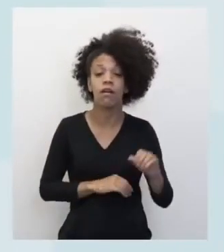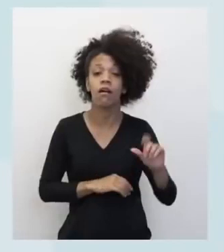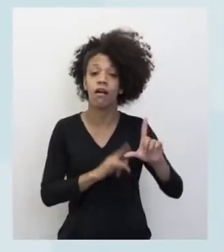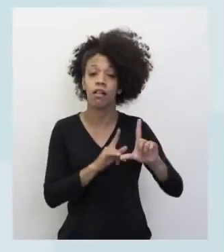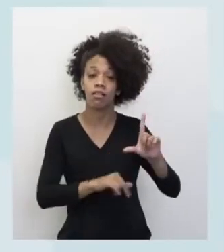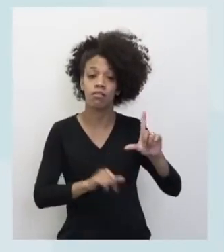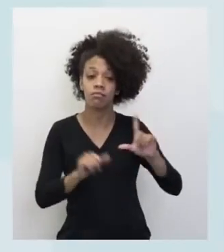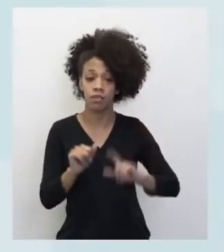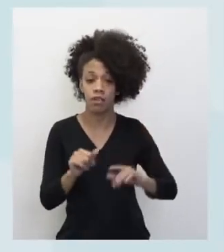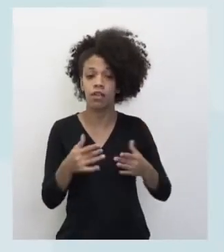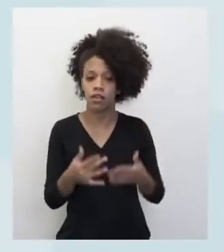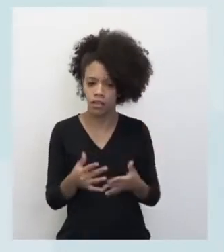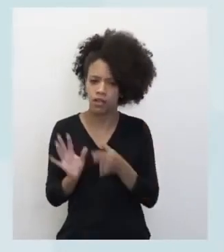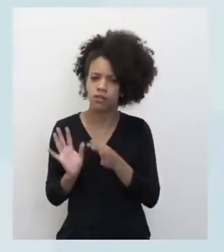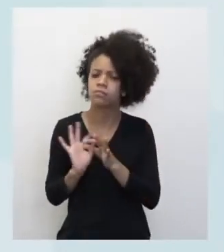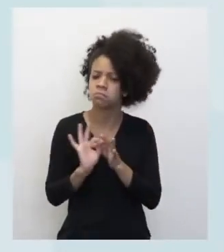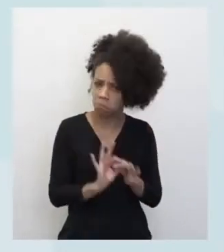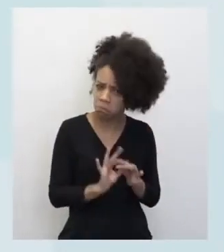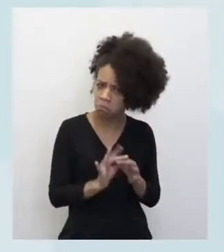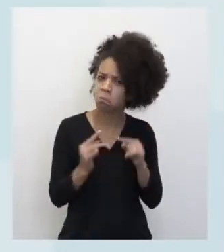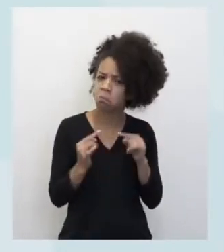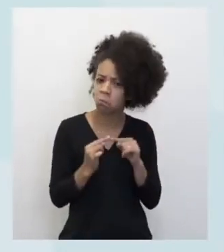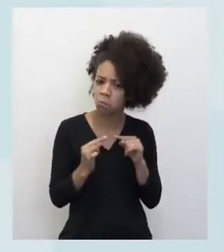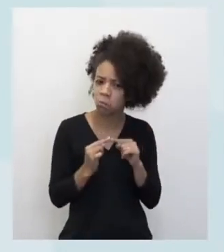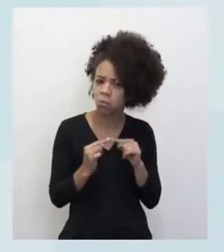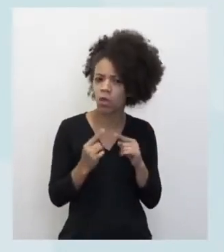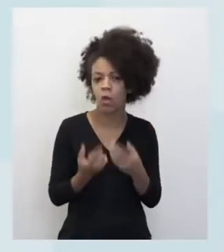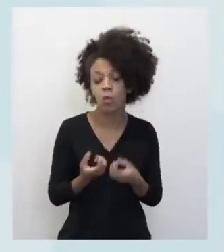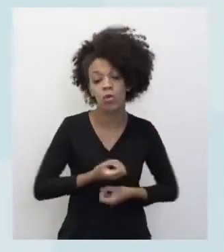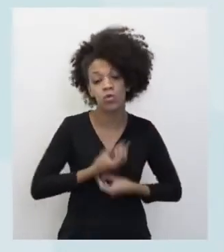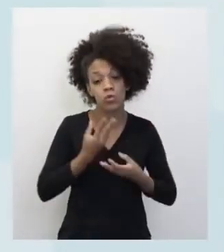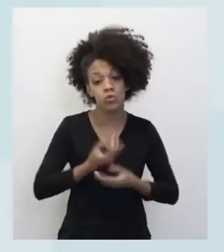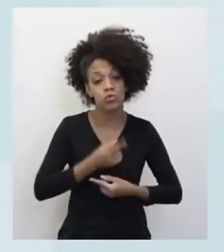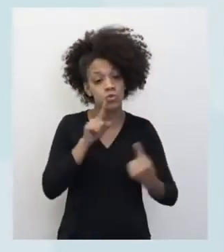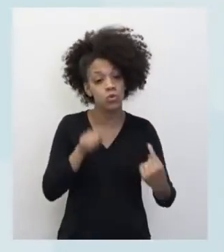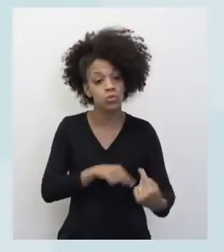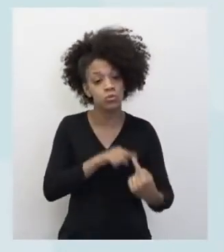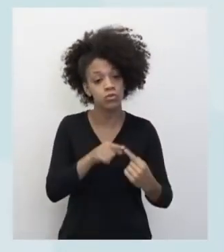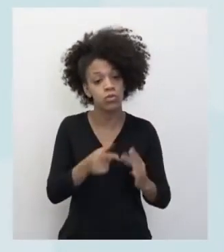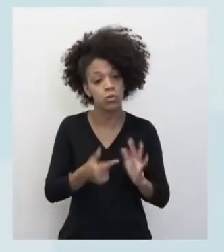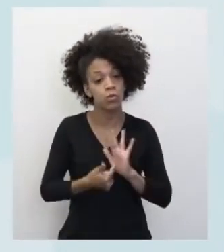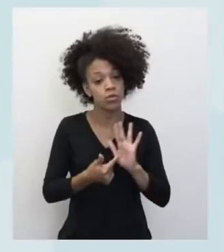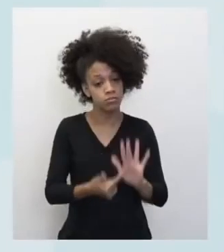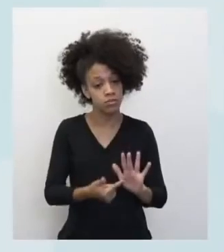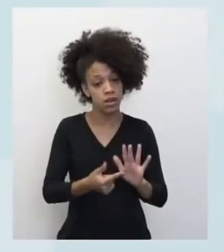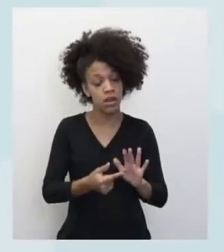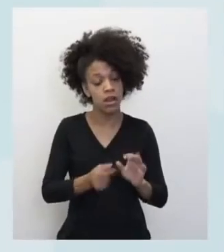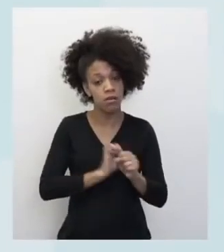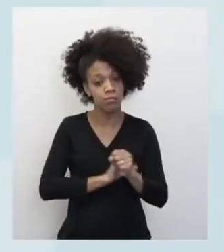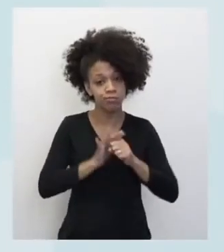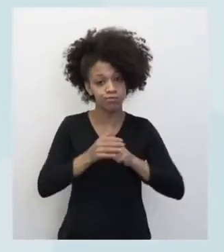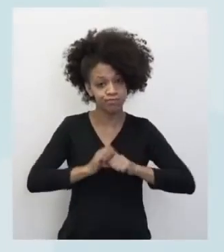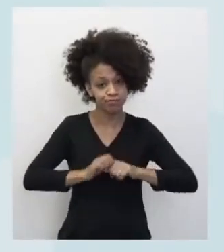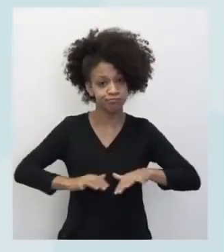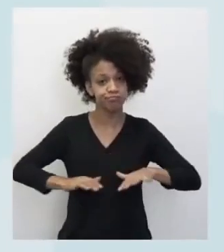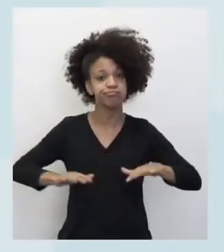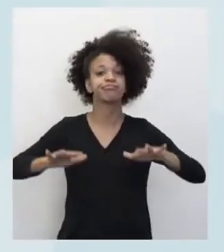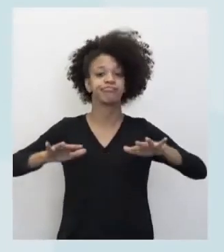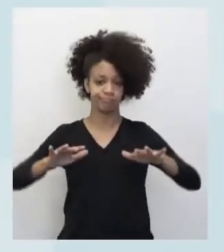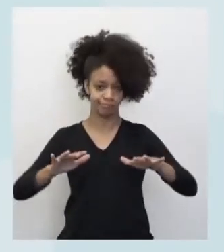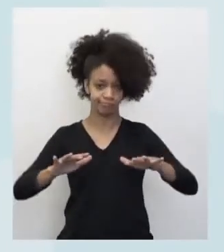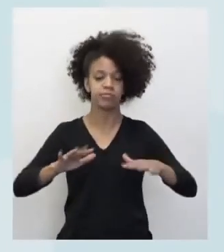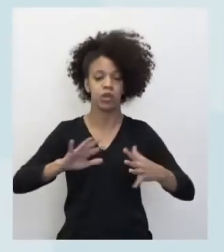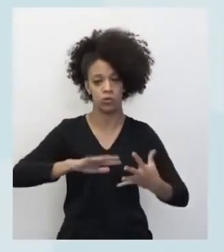ela é coerente para compor uma notícia cujo objetivo é apresentar fatos sobre a expansão da Covid